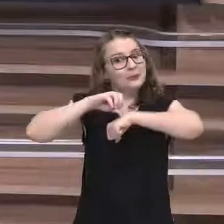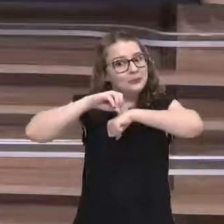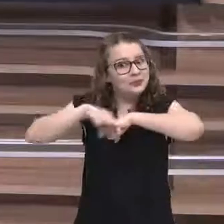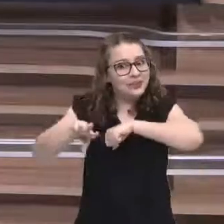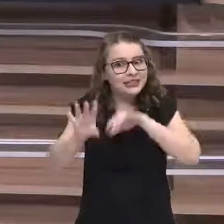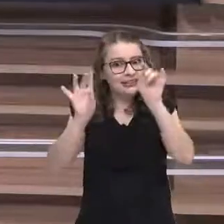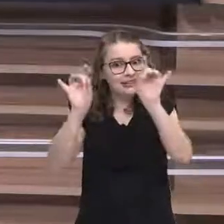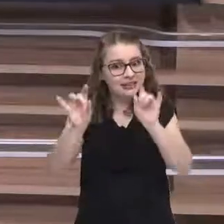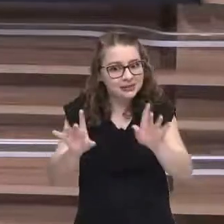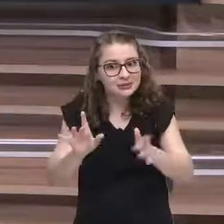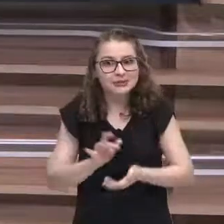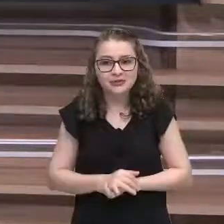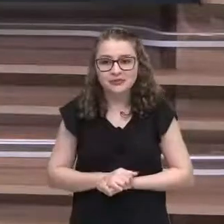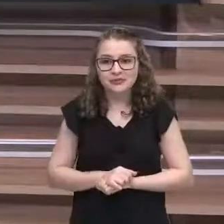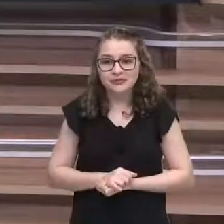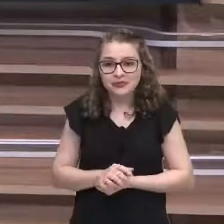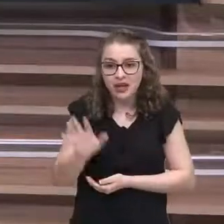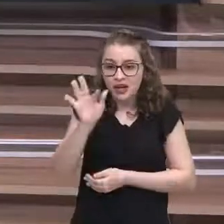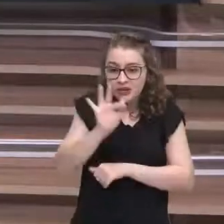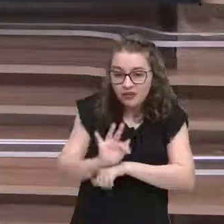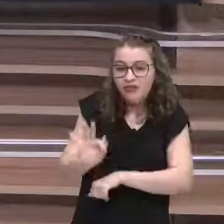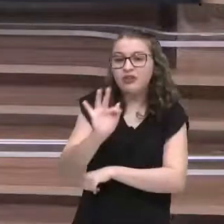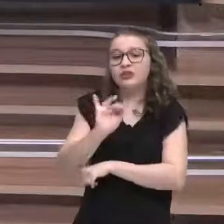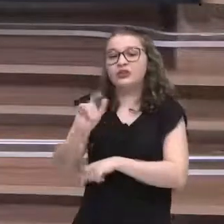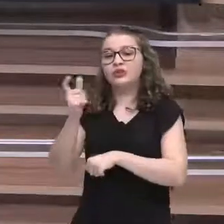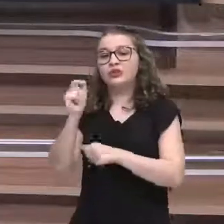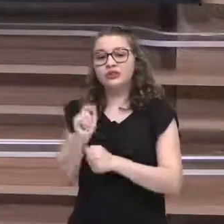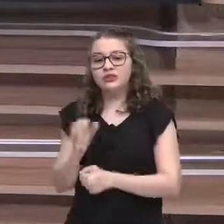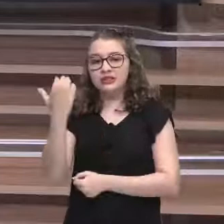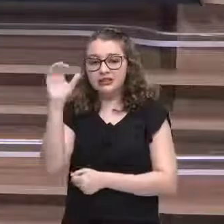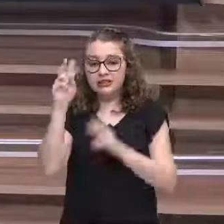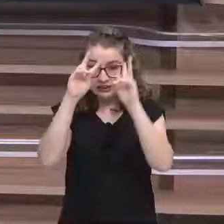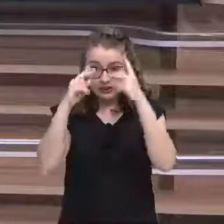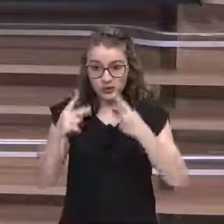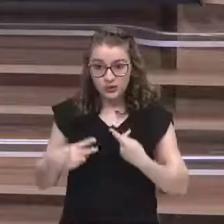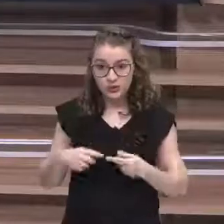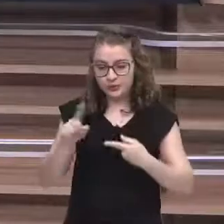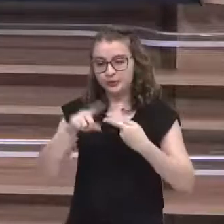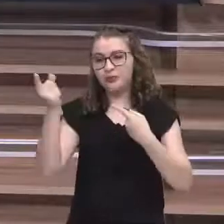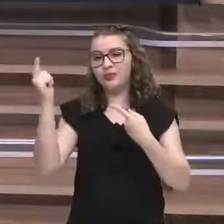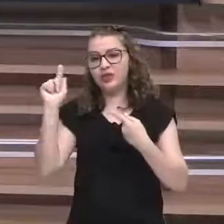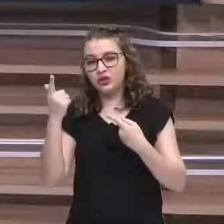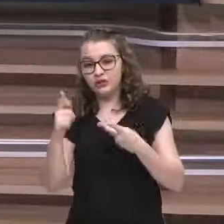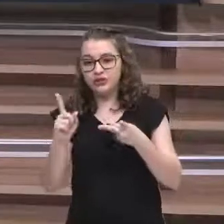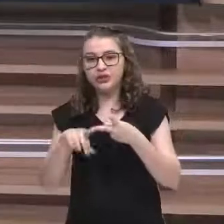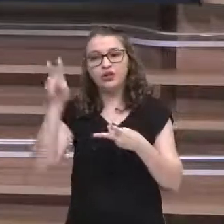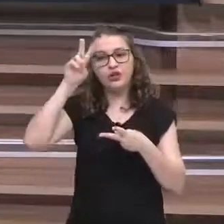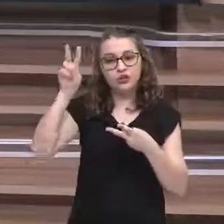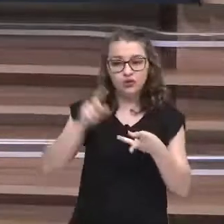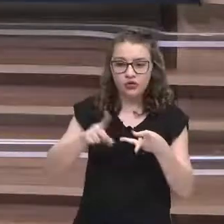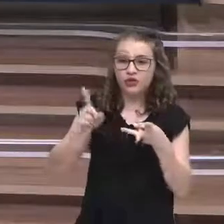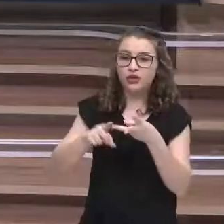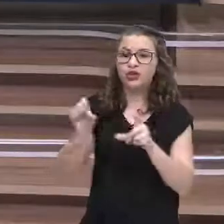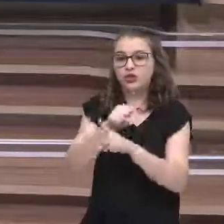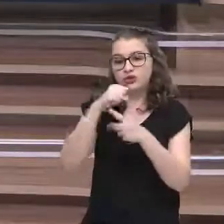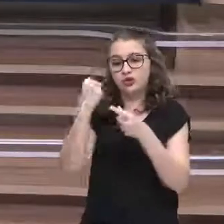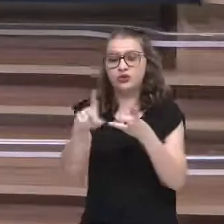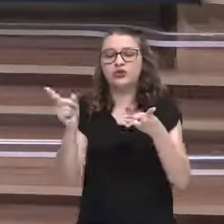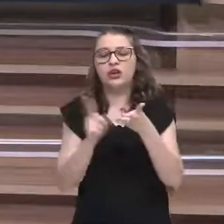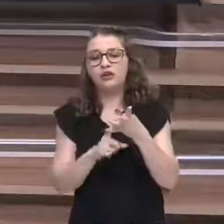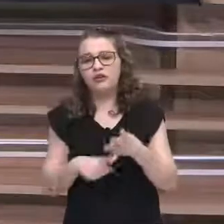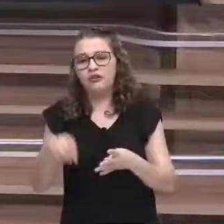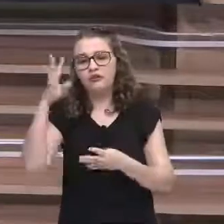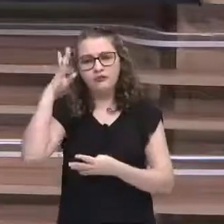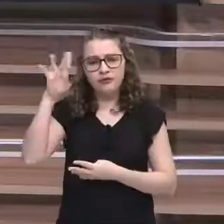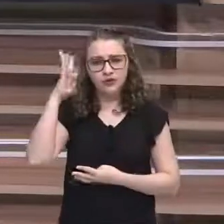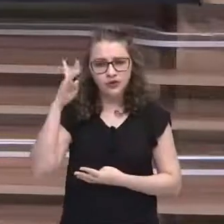ó. Faculdade de Ciências Humanas, geografia, história, sociologia, né? Filosofia,